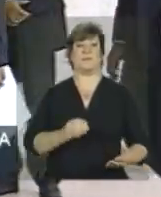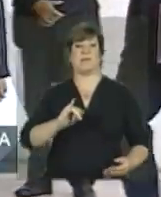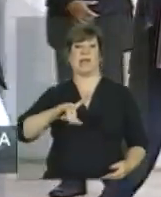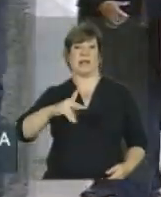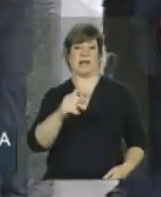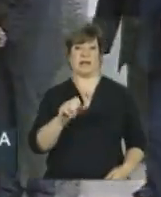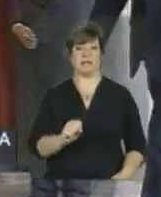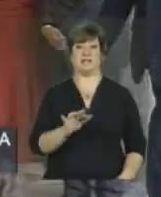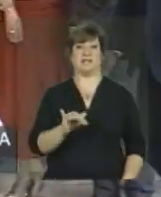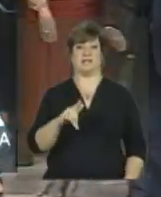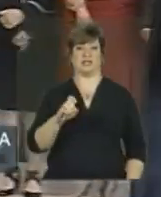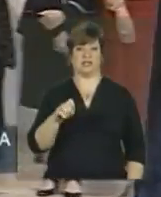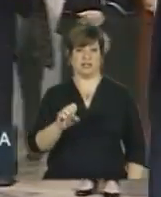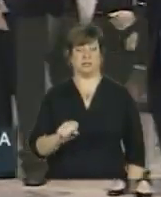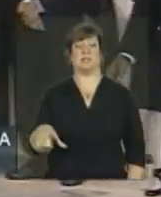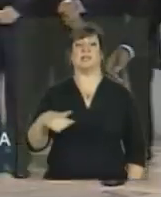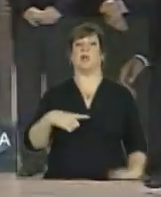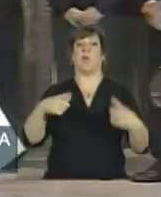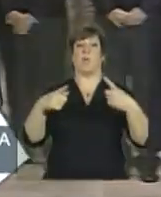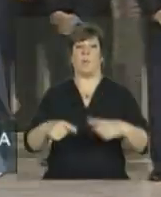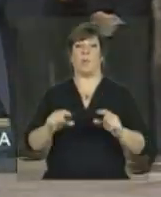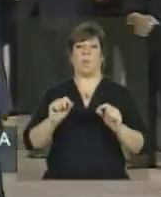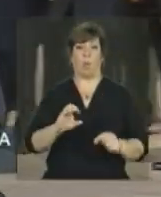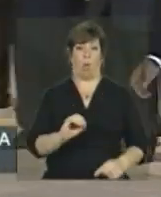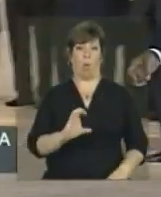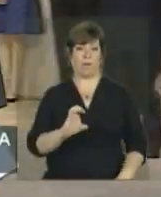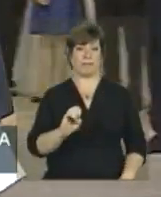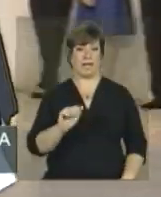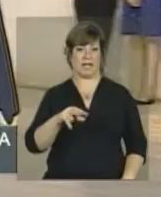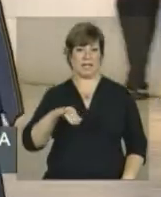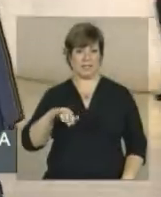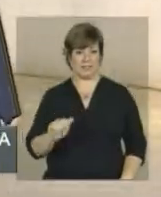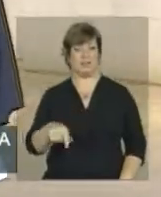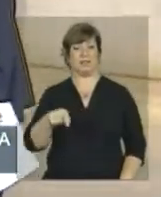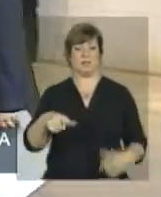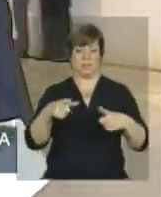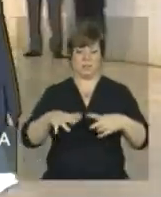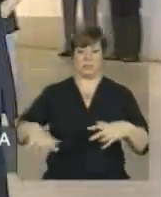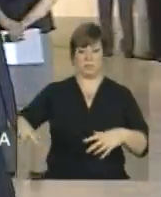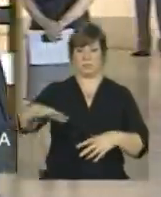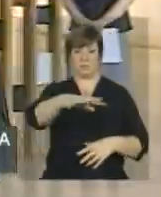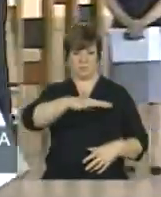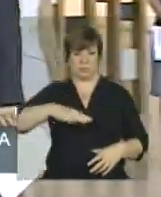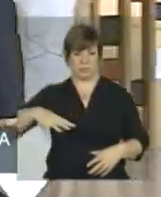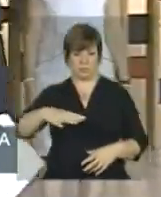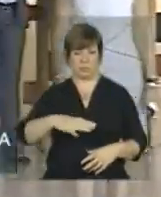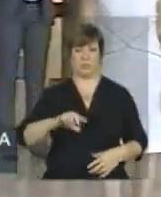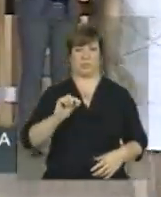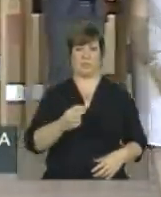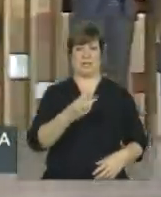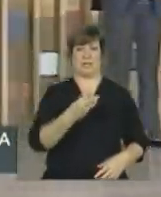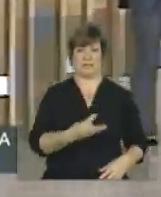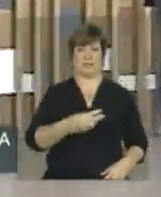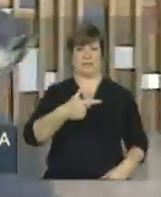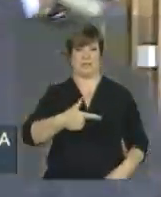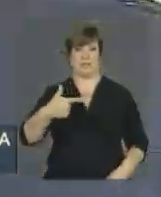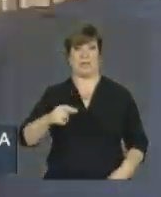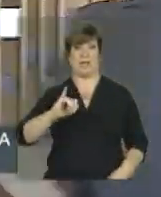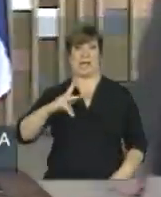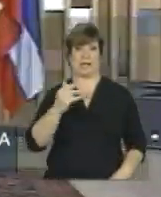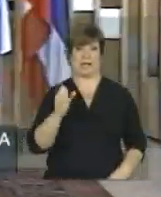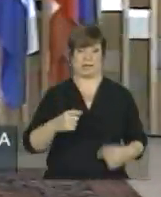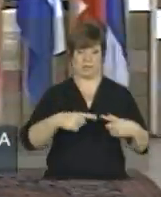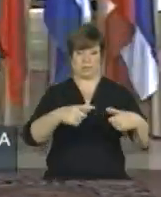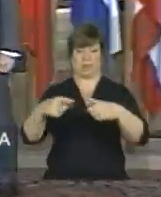Fiji estão localizadas na Oceania, um arquipélago formado por 322 ilhas